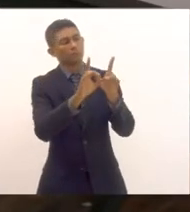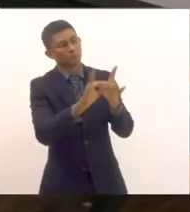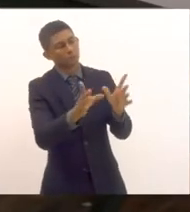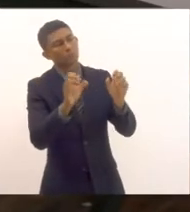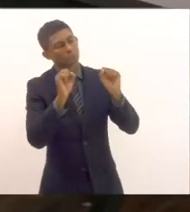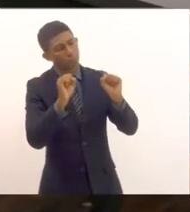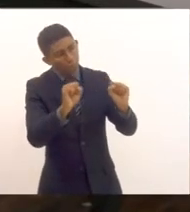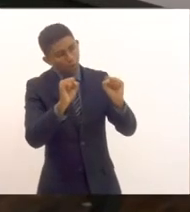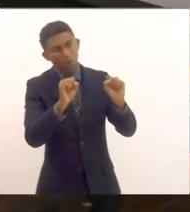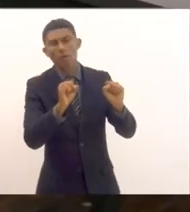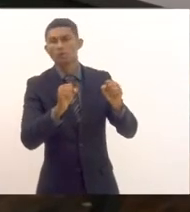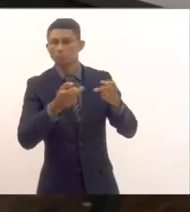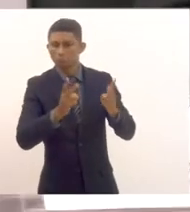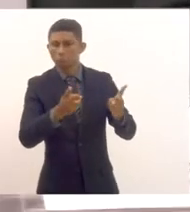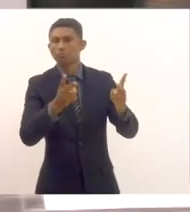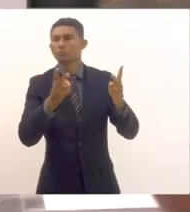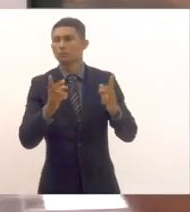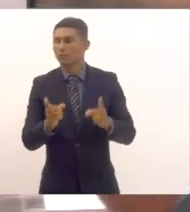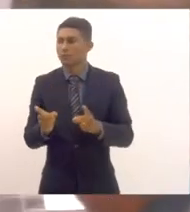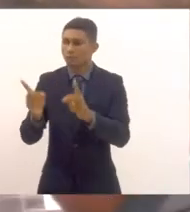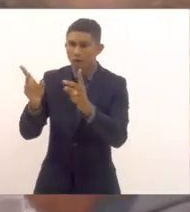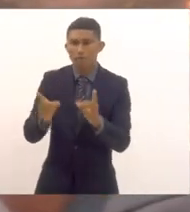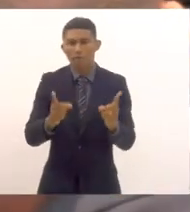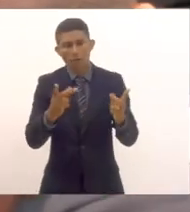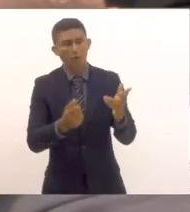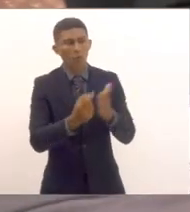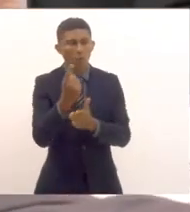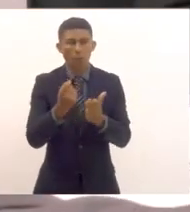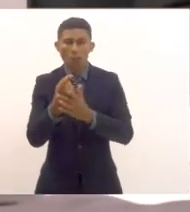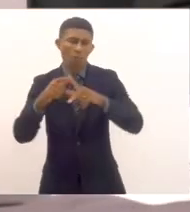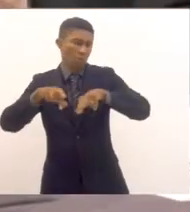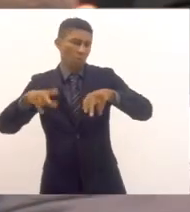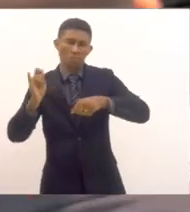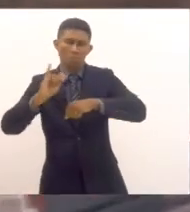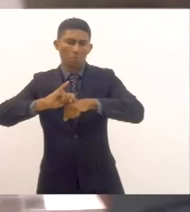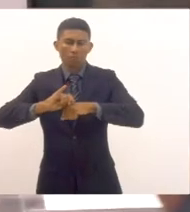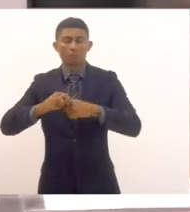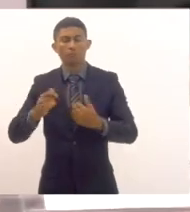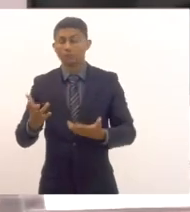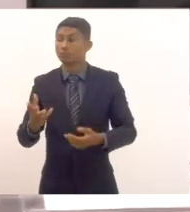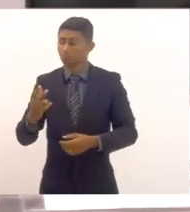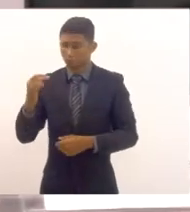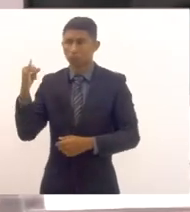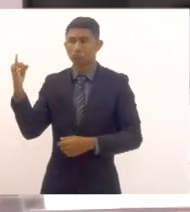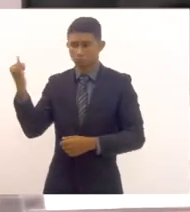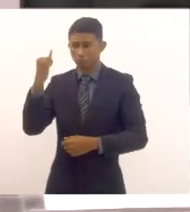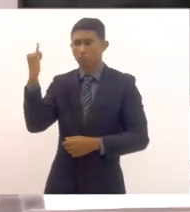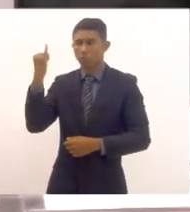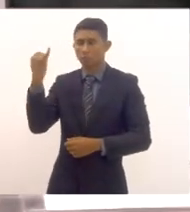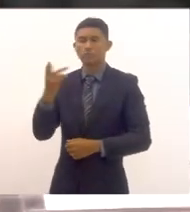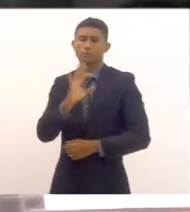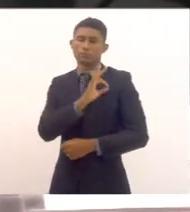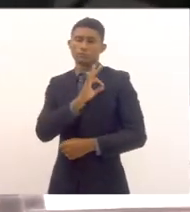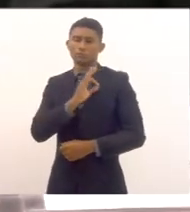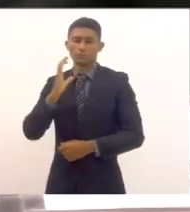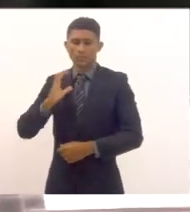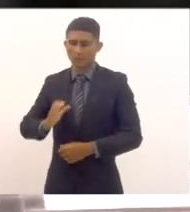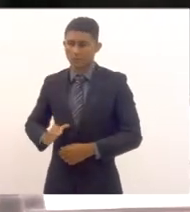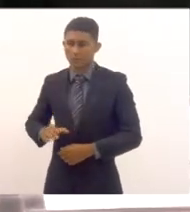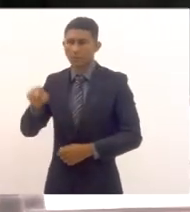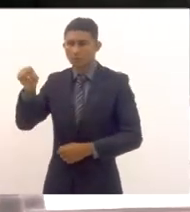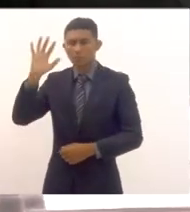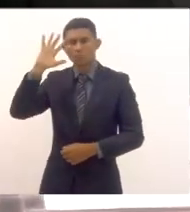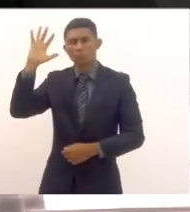eu achei muito importante e essa essa clareza que a delegacia de polícia civil no sentido de